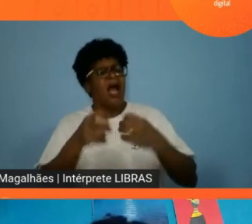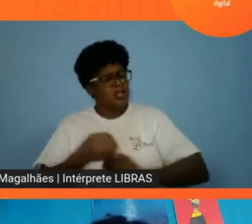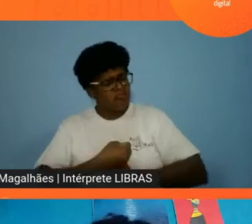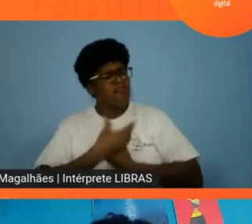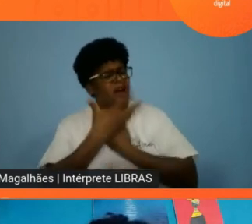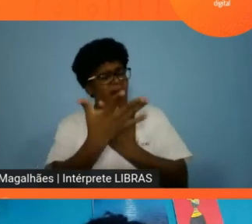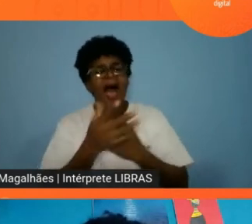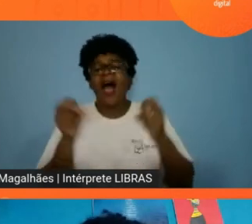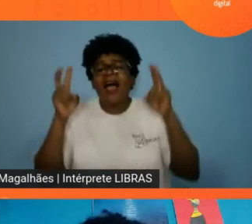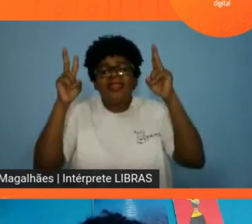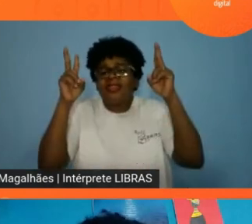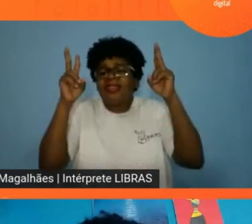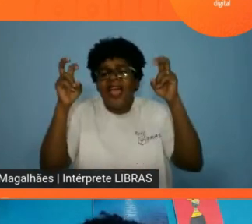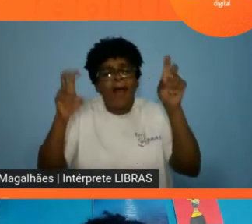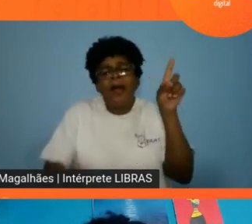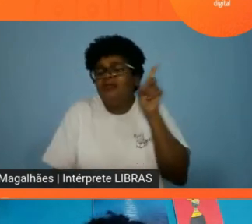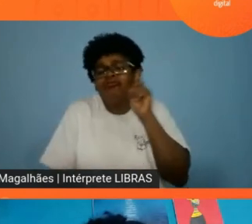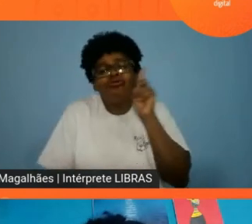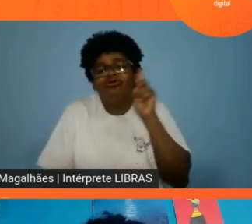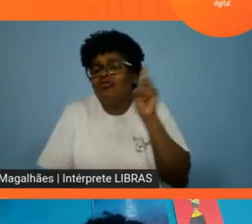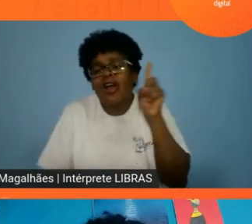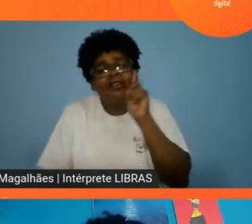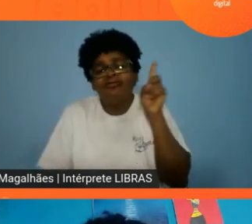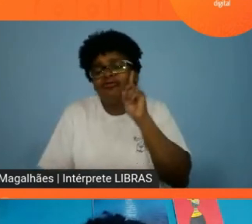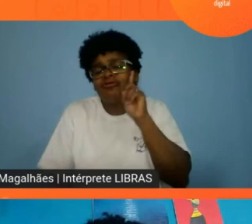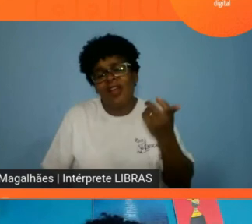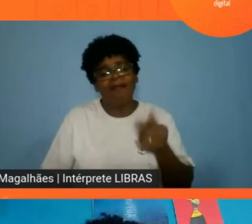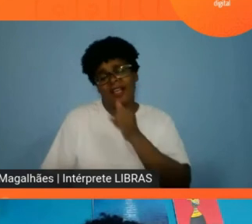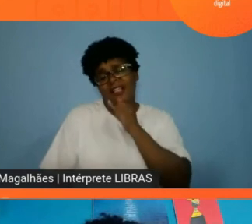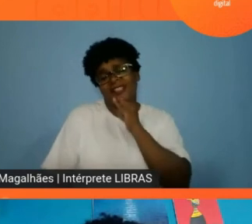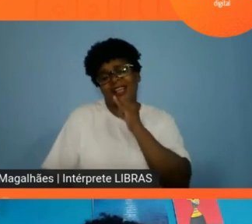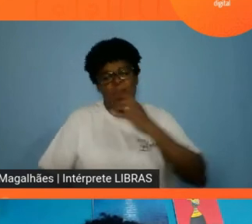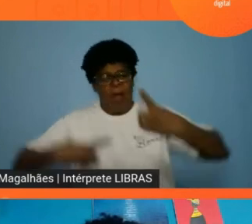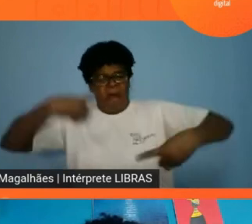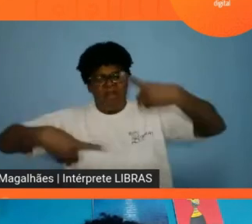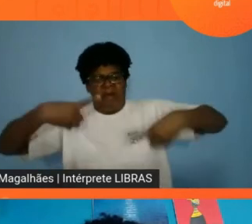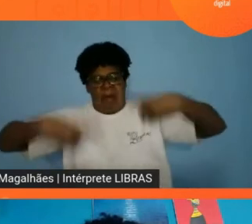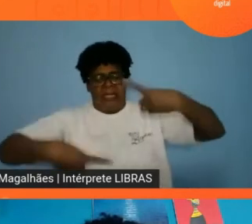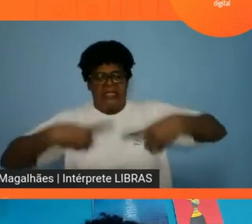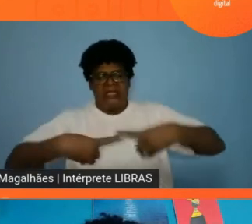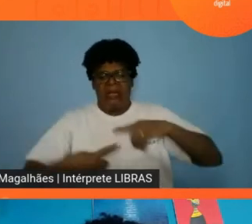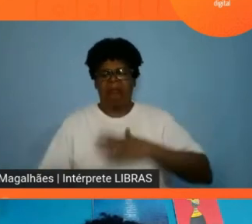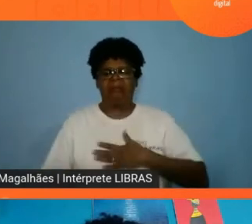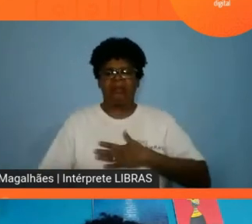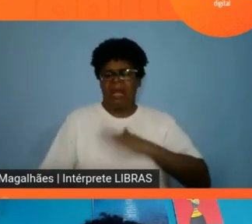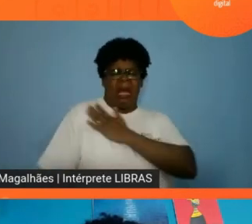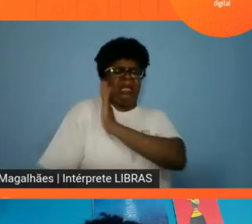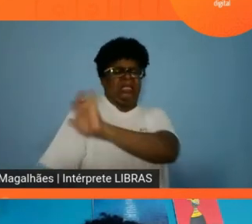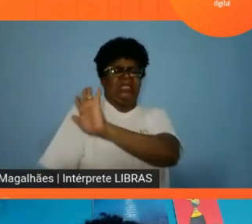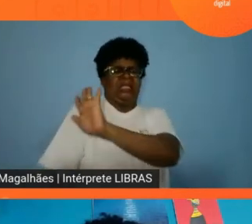cotidianos, como violência doméstica, sabe, racismo,